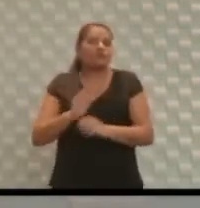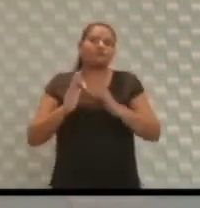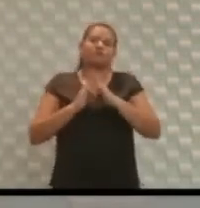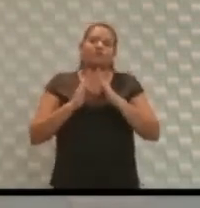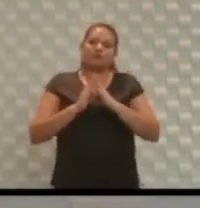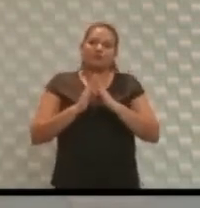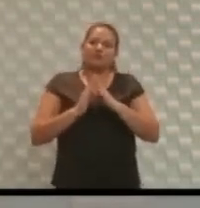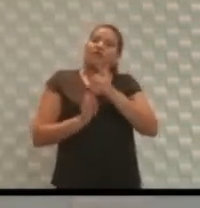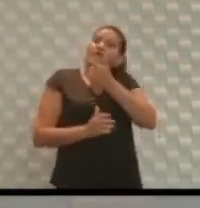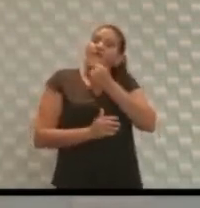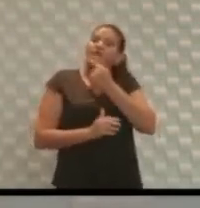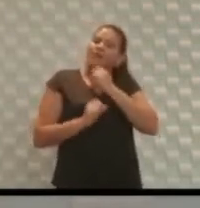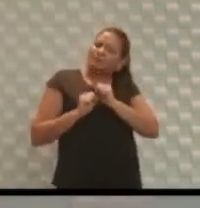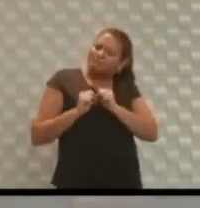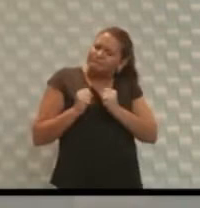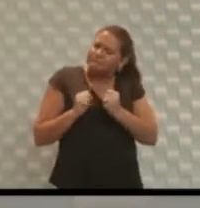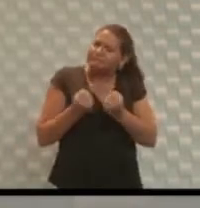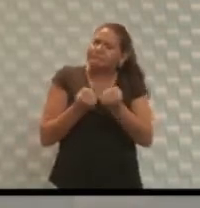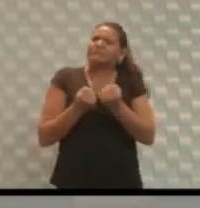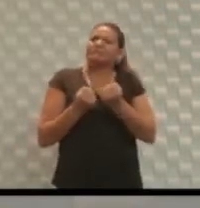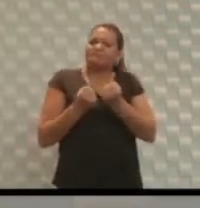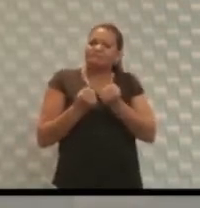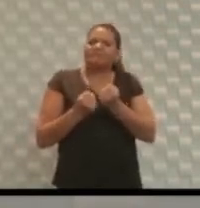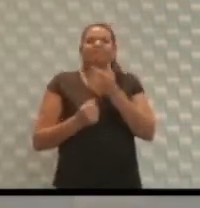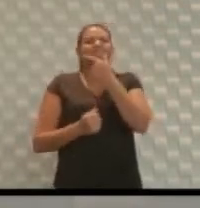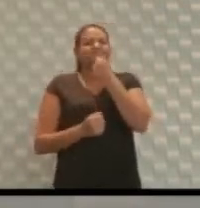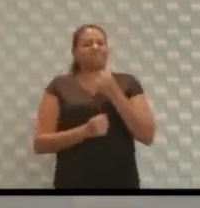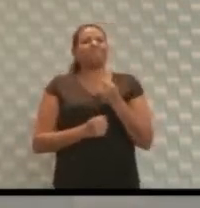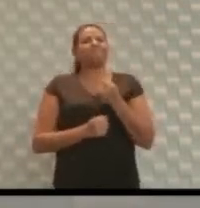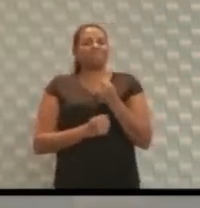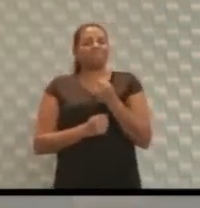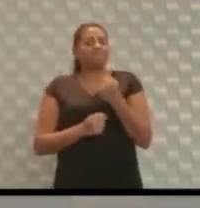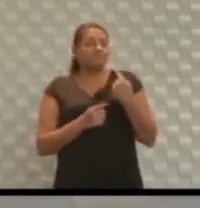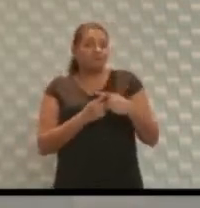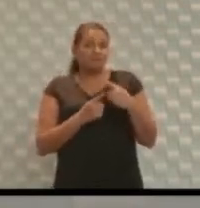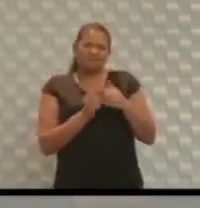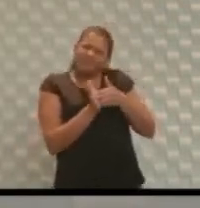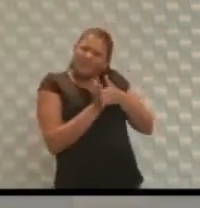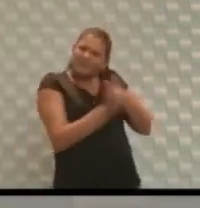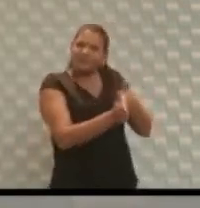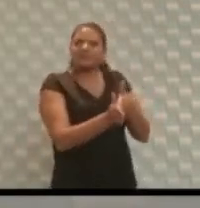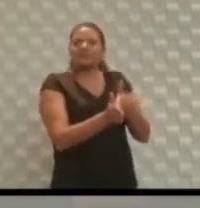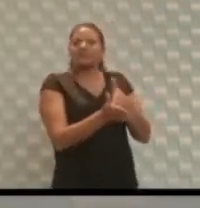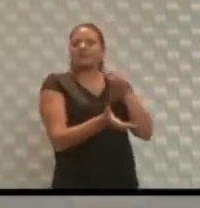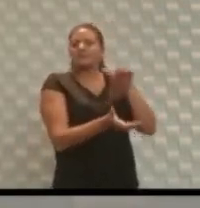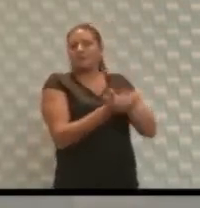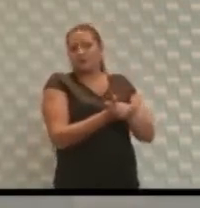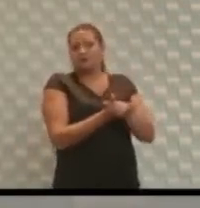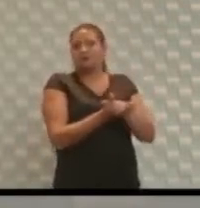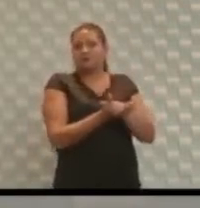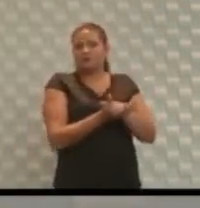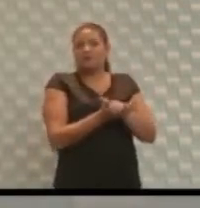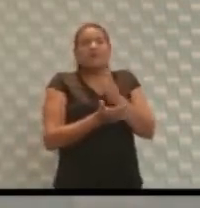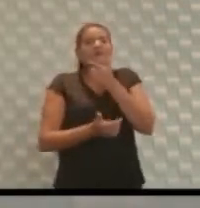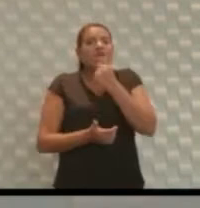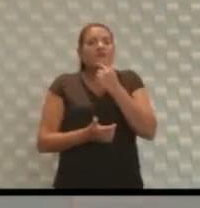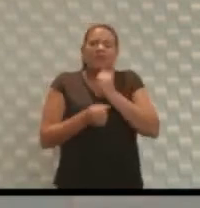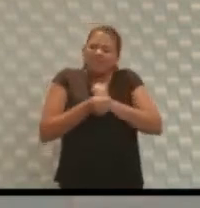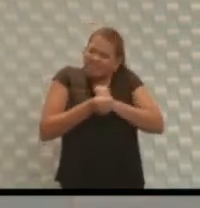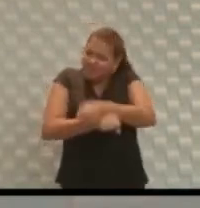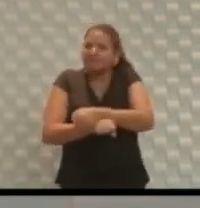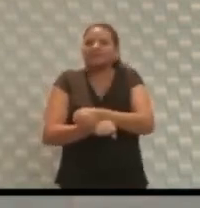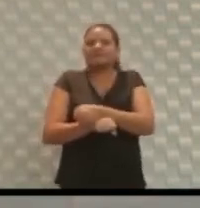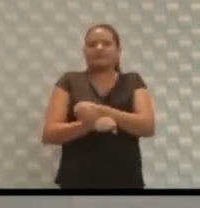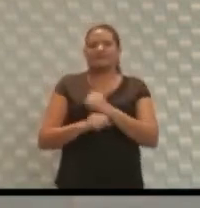homem que cuida da sua casa. É homem que sabe ser fiel à sua esposa. Não é? O homem do mundo,